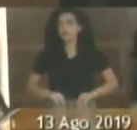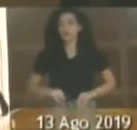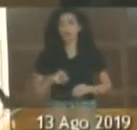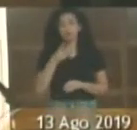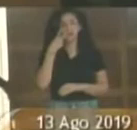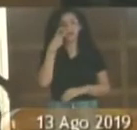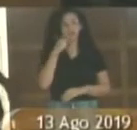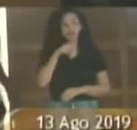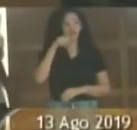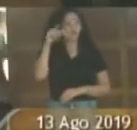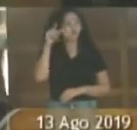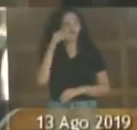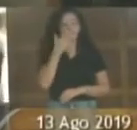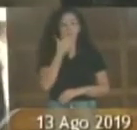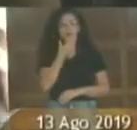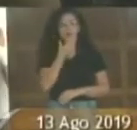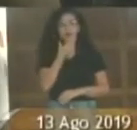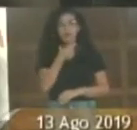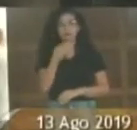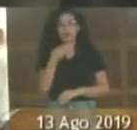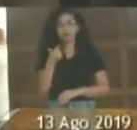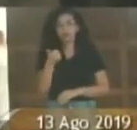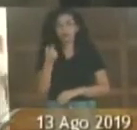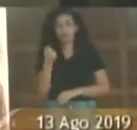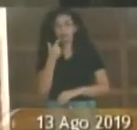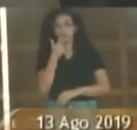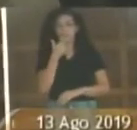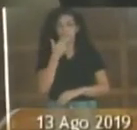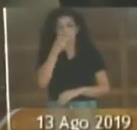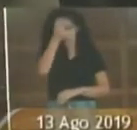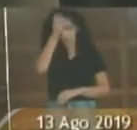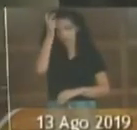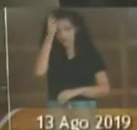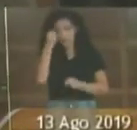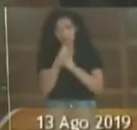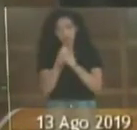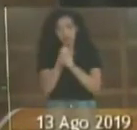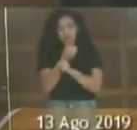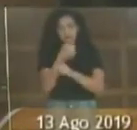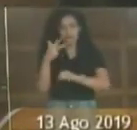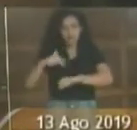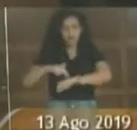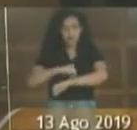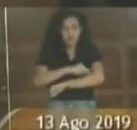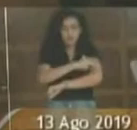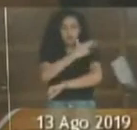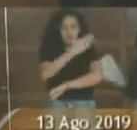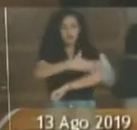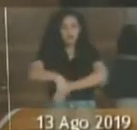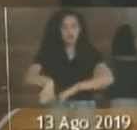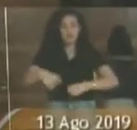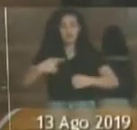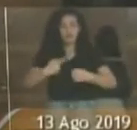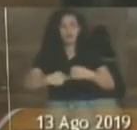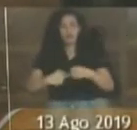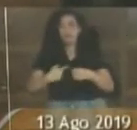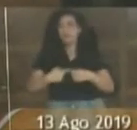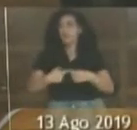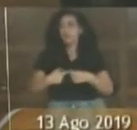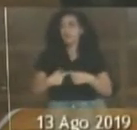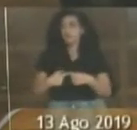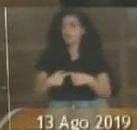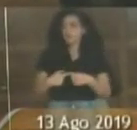Matérias do vereador Léo Marmoraria. Indicação 2410, solicitando ao prefeito a reforma do calçamento situado nas ruas Sargento Beanor, próximo ao